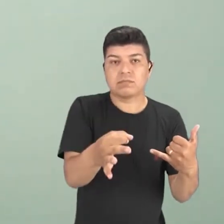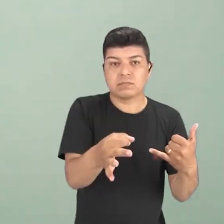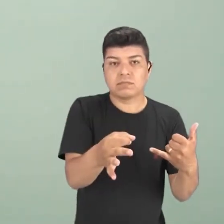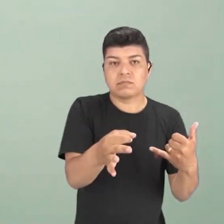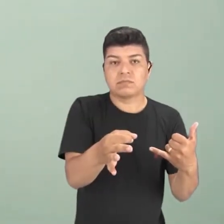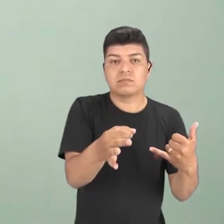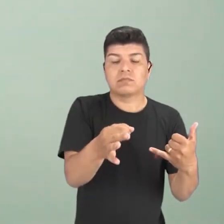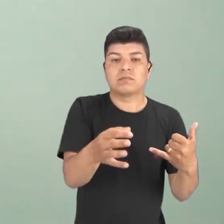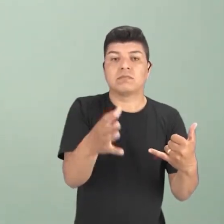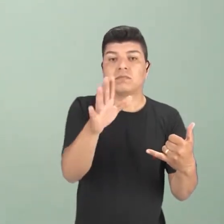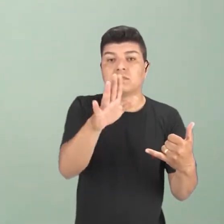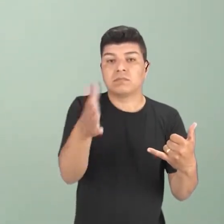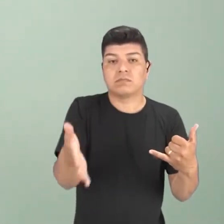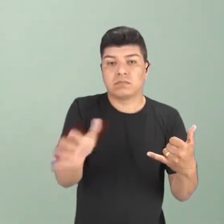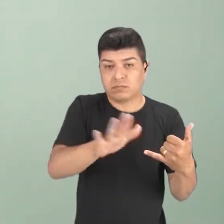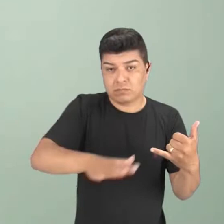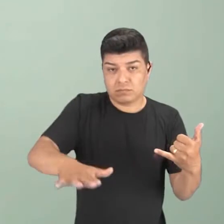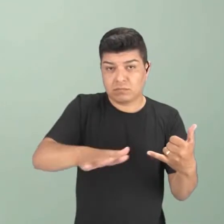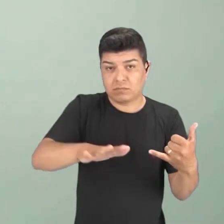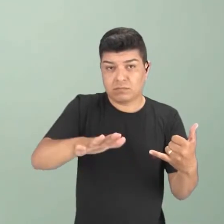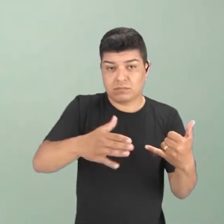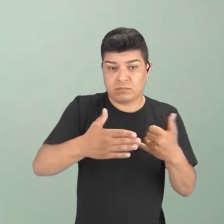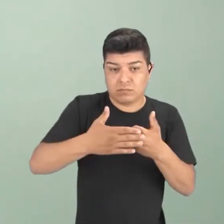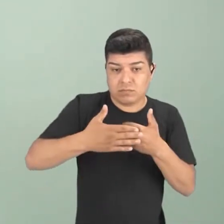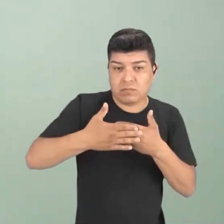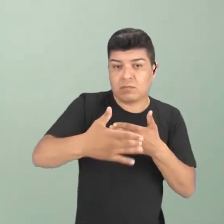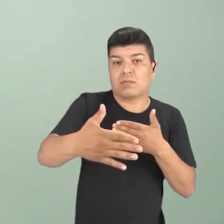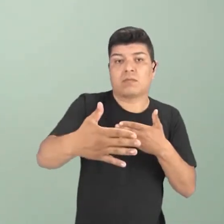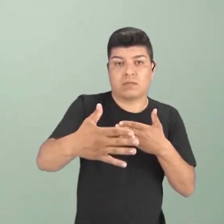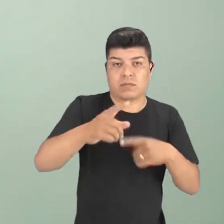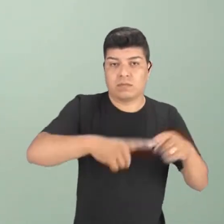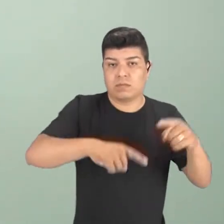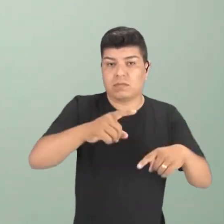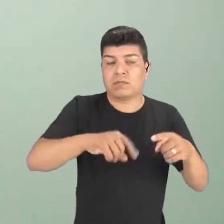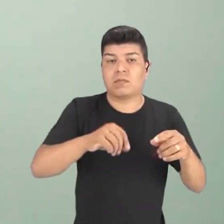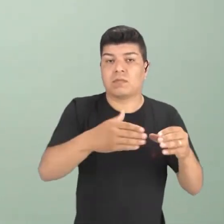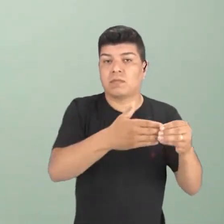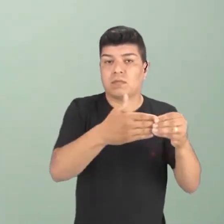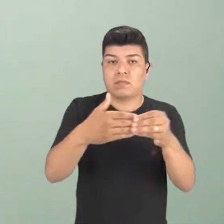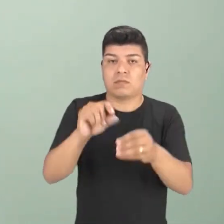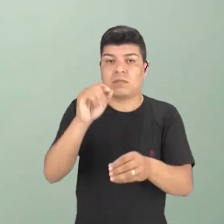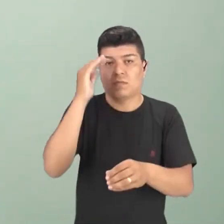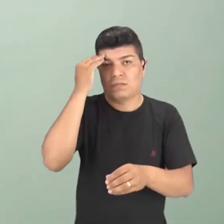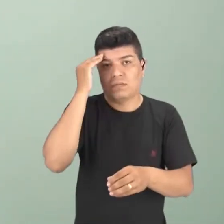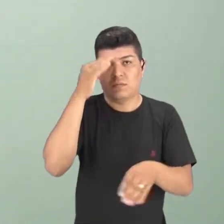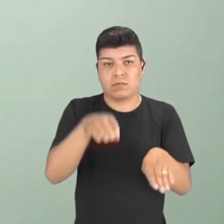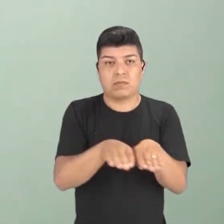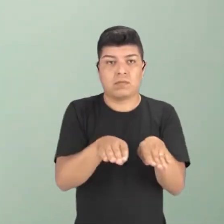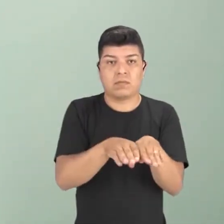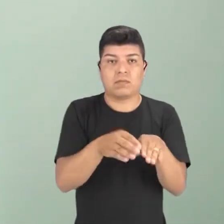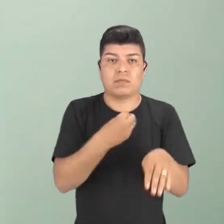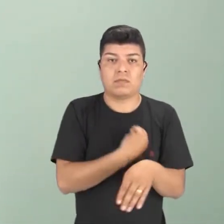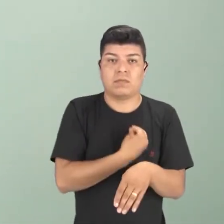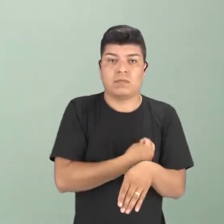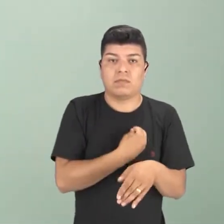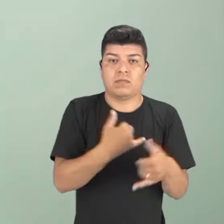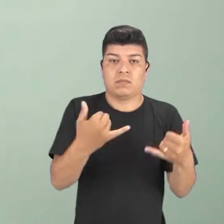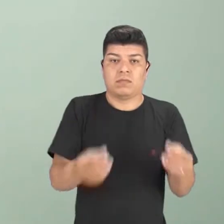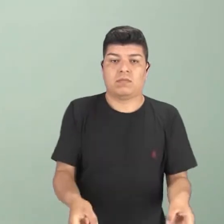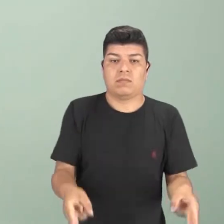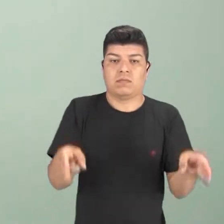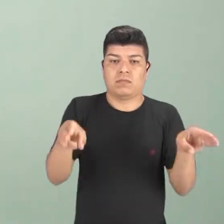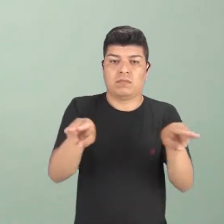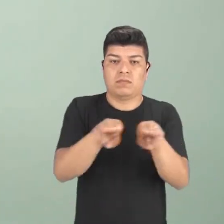sentido do campo, para que você, a partir de uma corrente elétrica ou de um material condutor, consiga entender também a presença dos campos